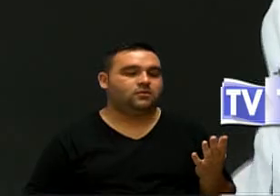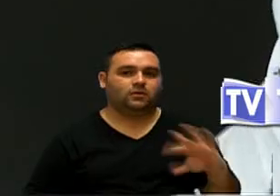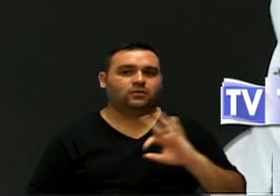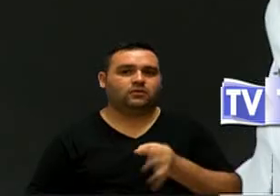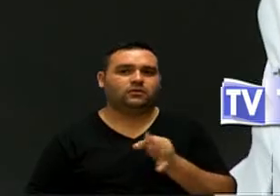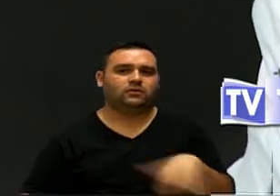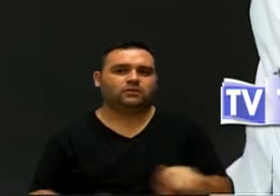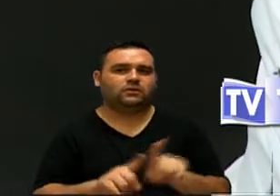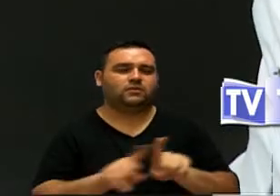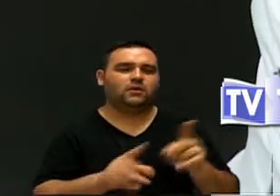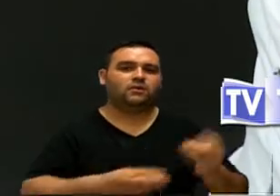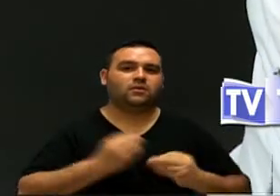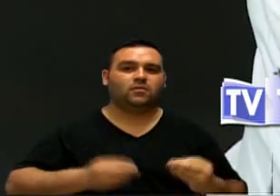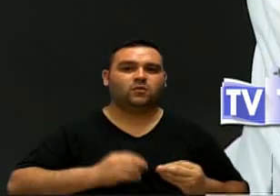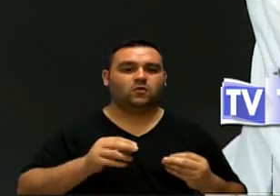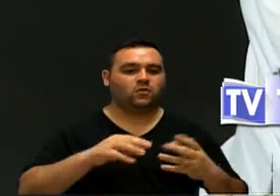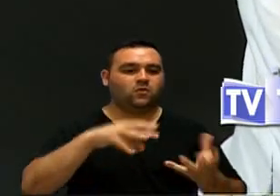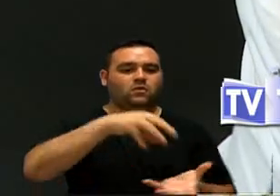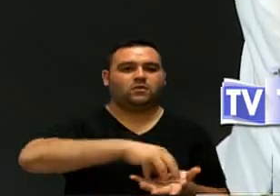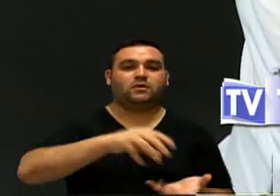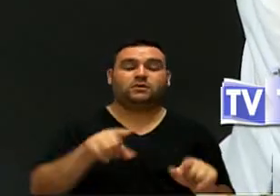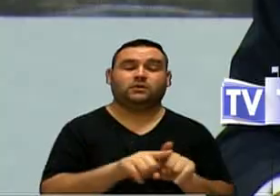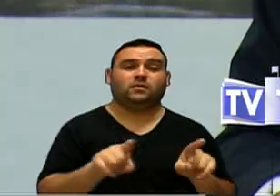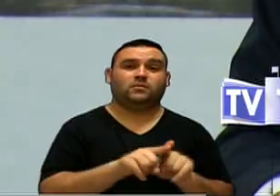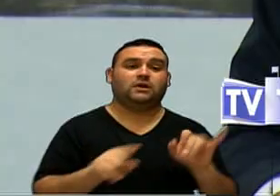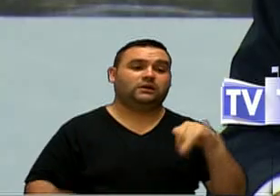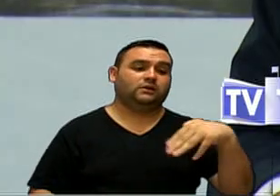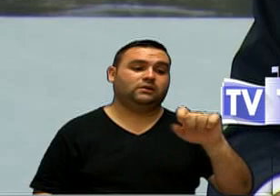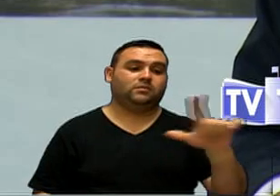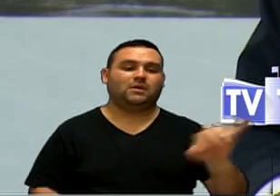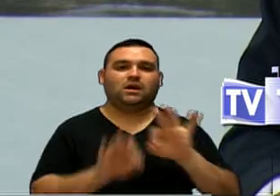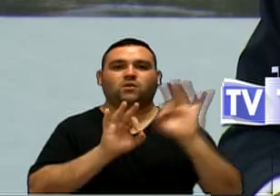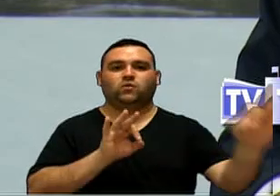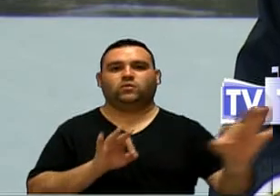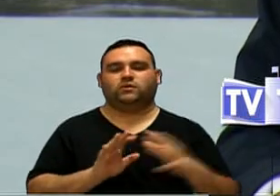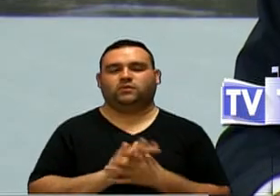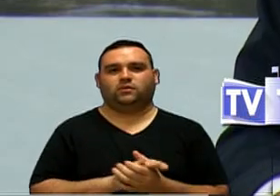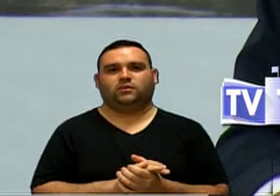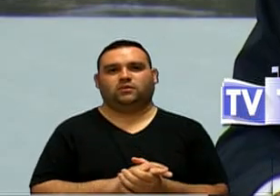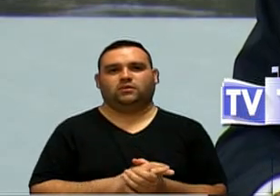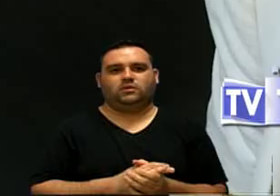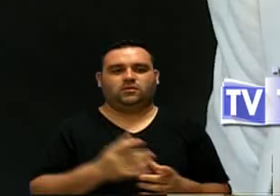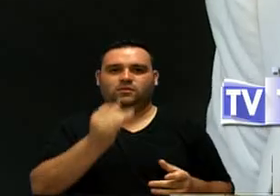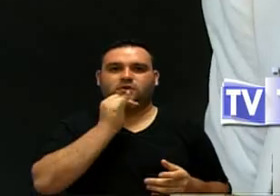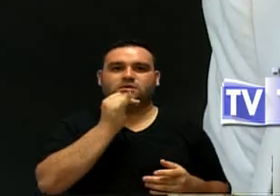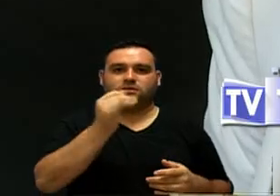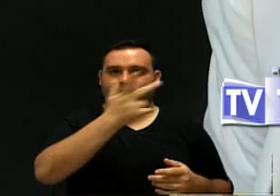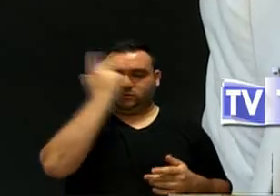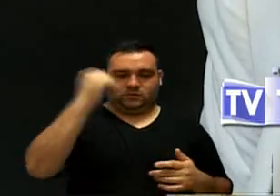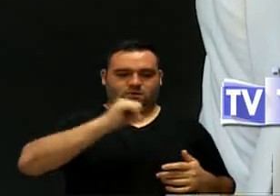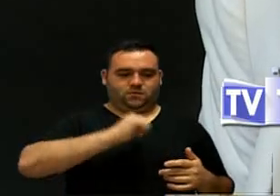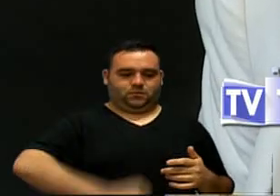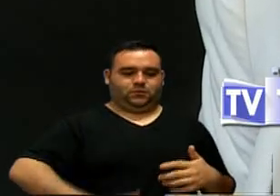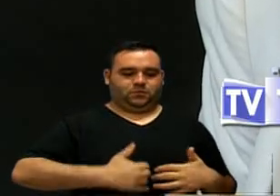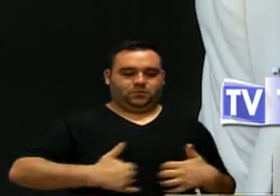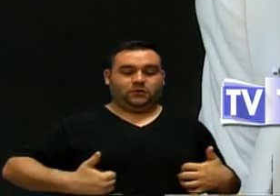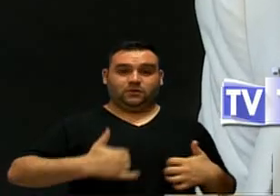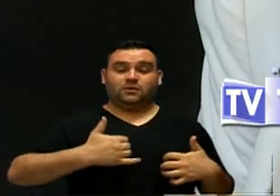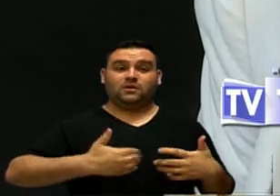Exato, o hospital é o regional de referência. E o plantão no IML é à distância. Uma necropsia, por exemplo, ela não pode